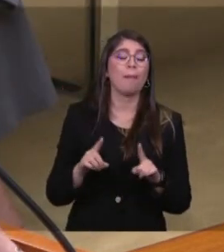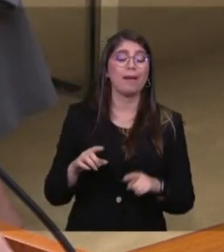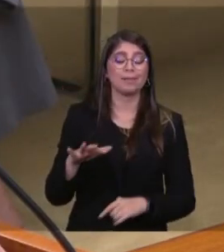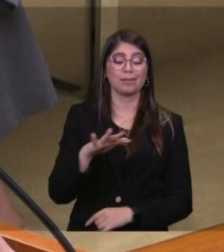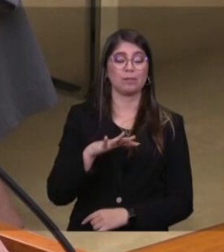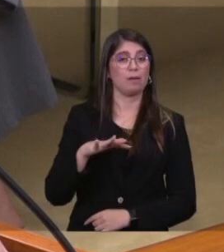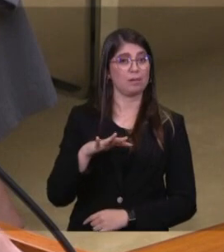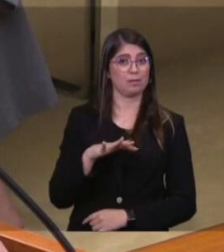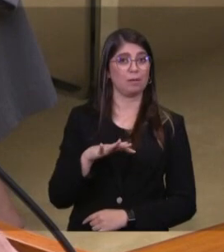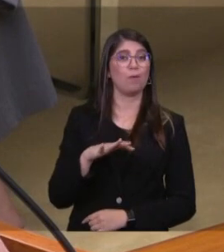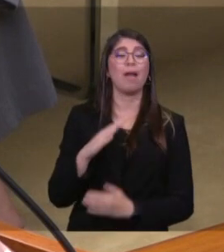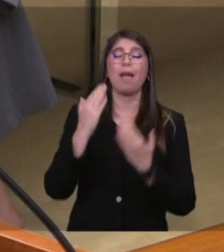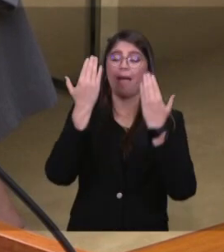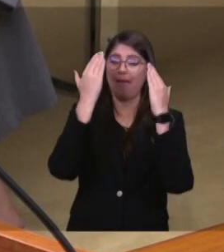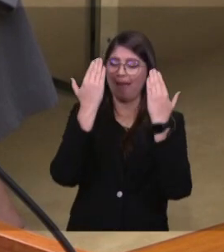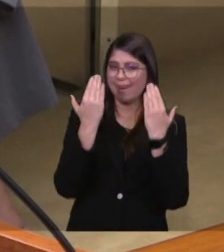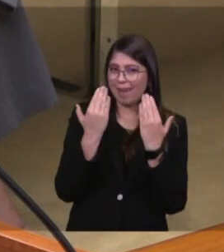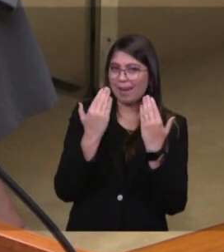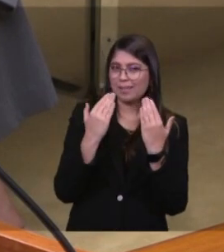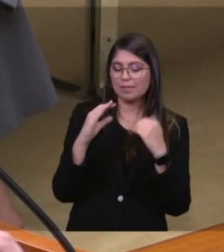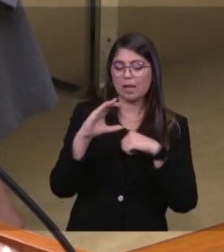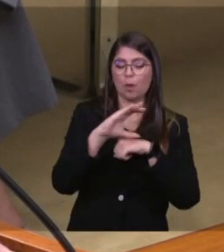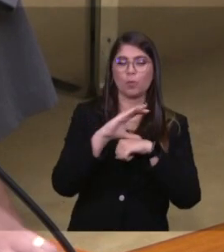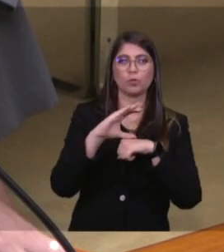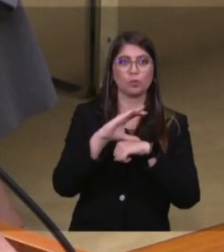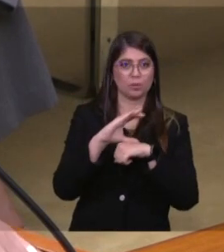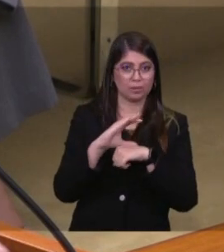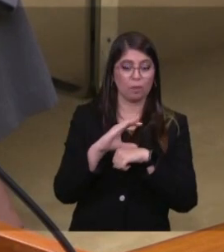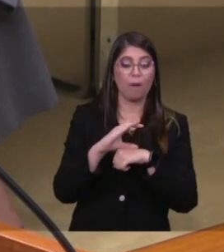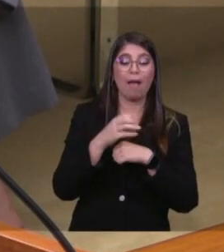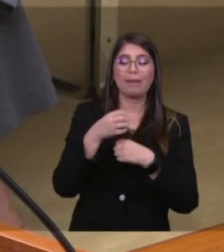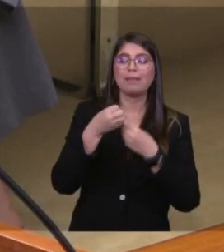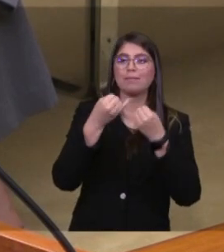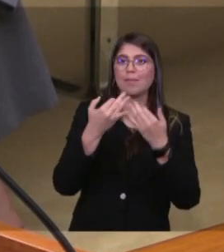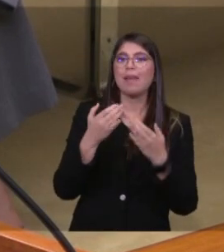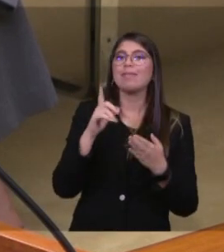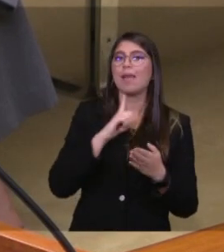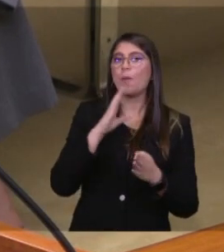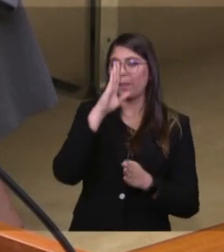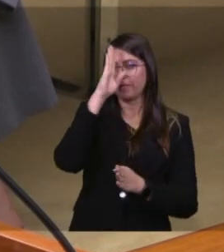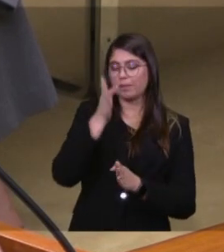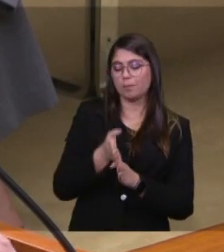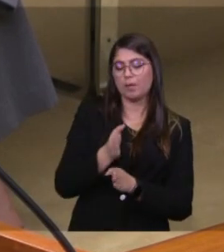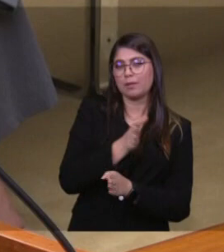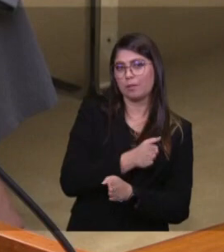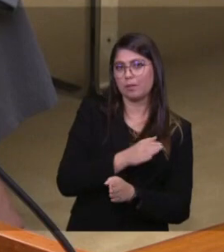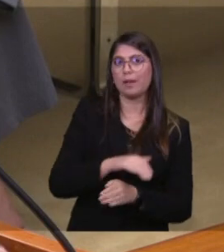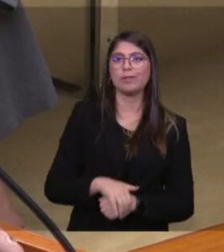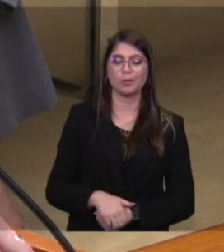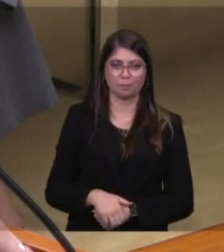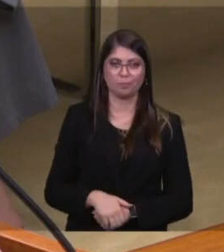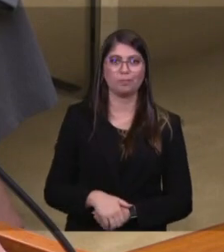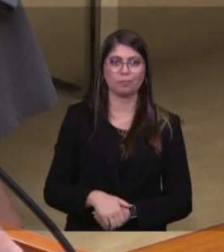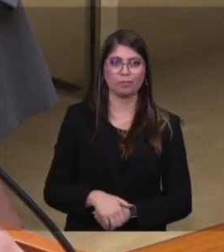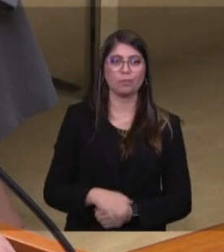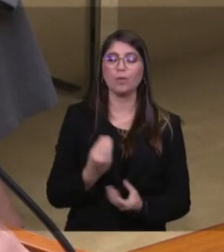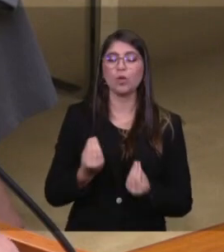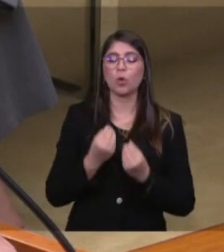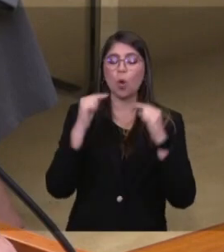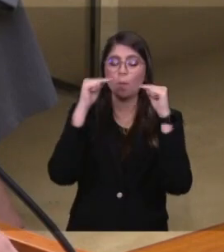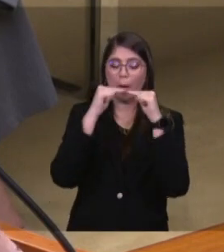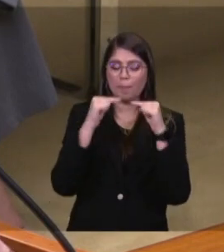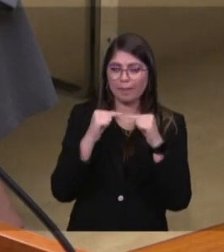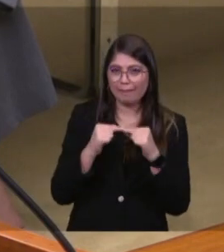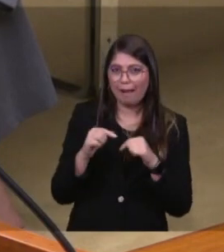aqui é a análise da norma constitucional que previu o princípio da anterioridade. É a situação da aplicação da